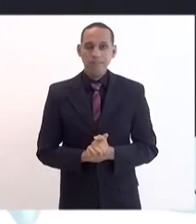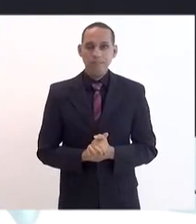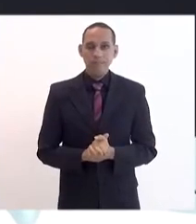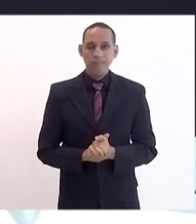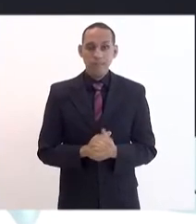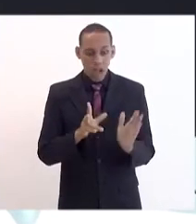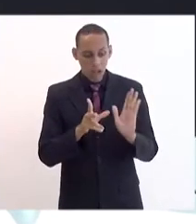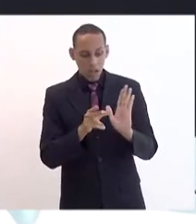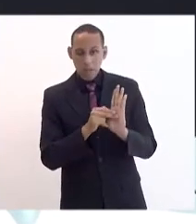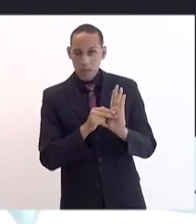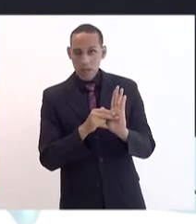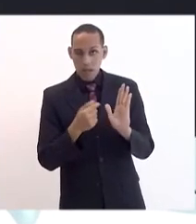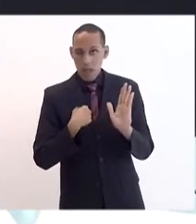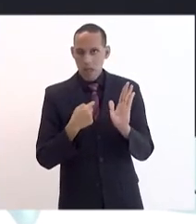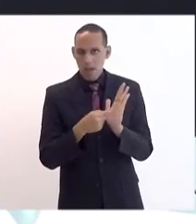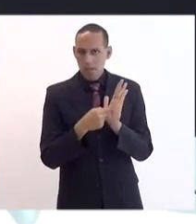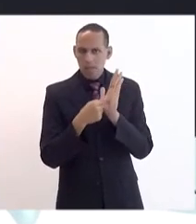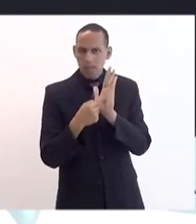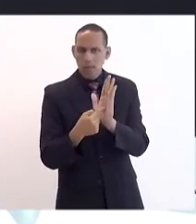Emendas